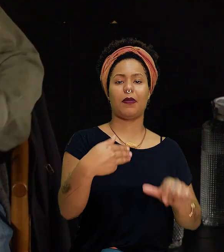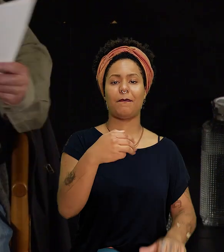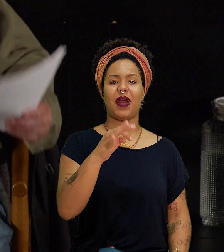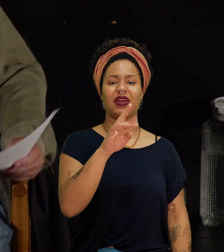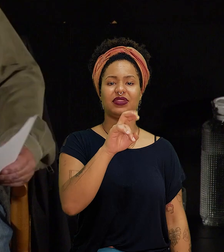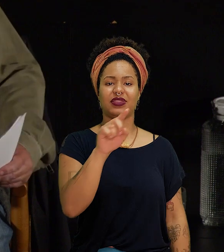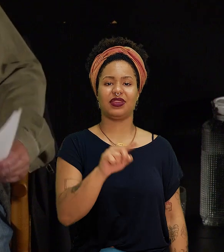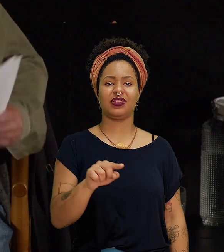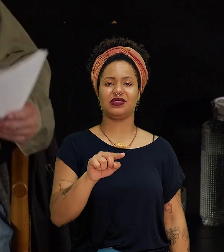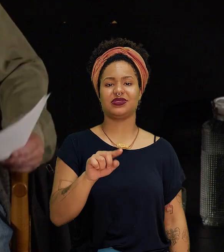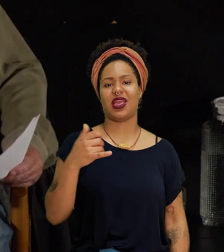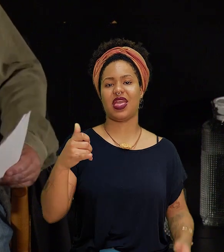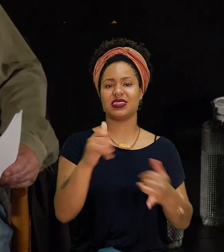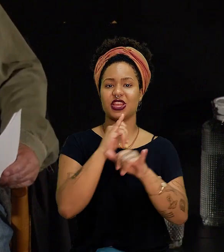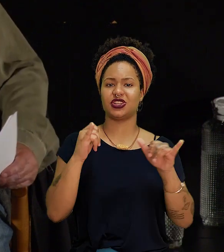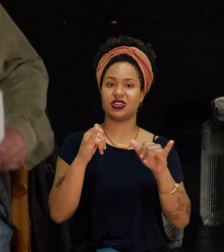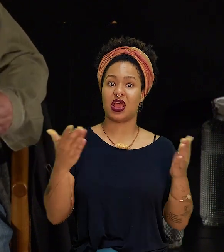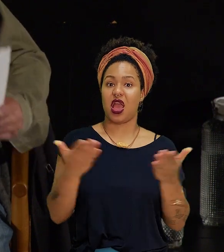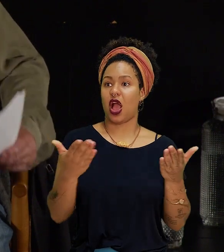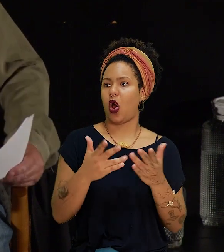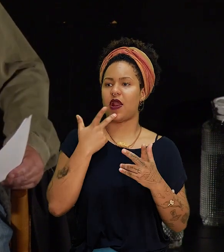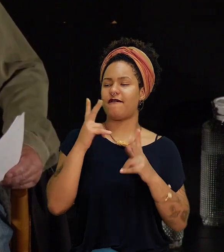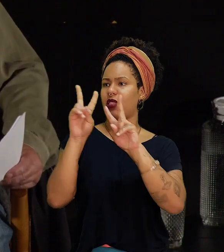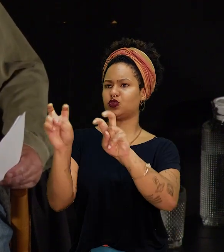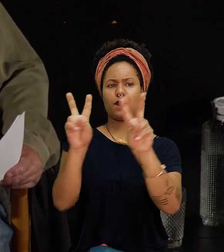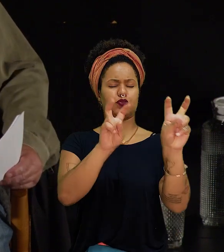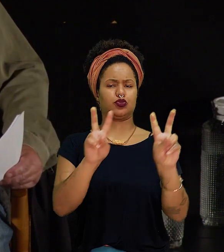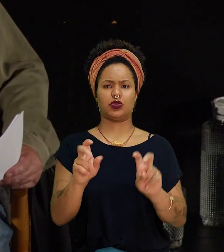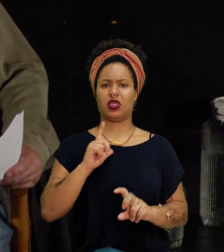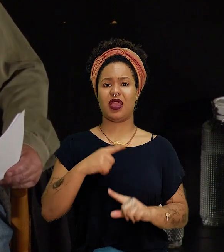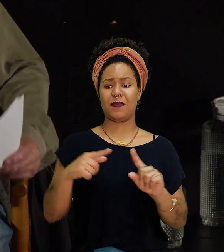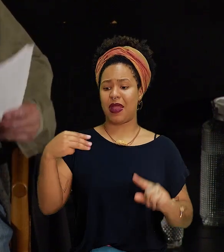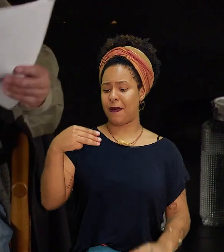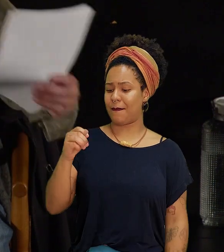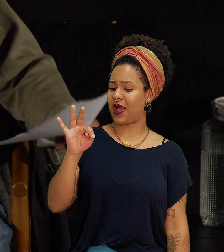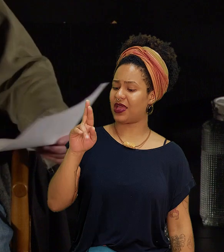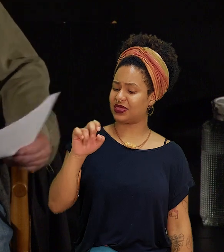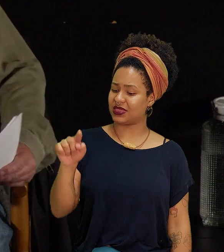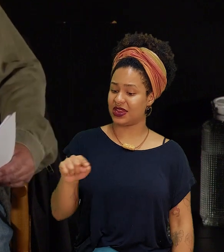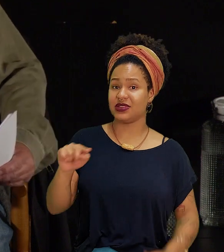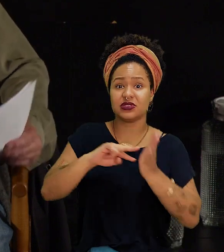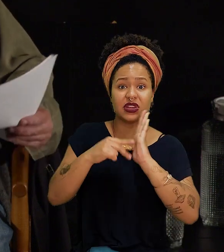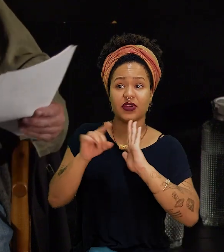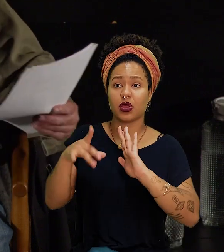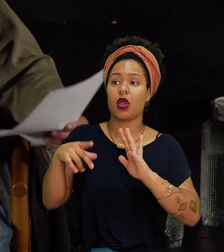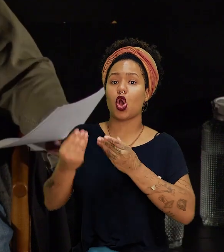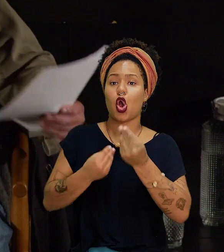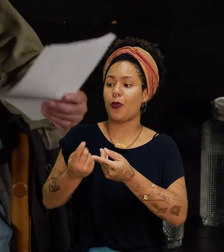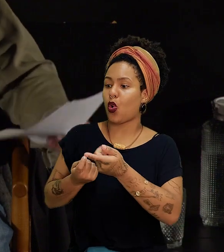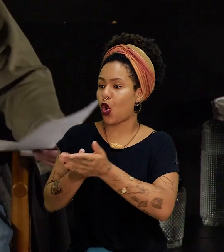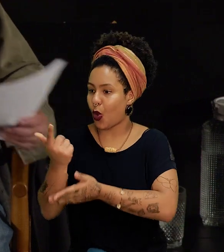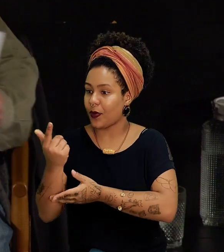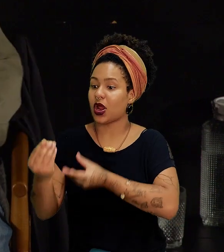energética, se fala de matriz energética agora a rodo, quando matriz significa entradas e saídas,